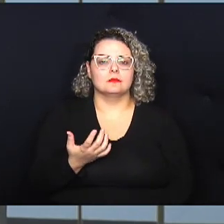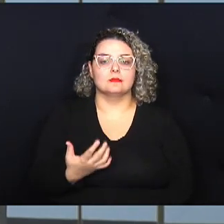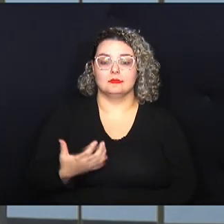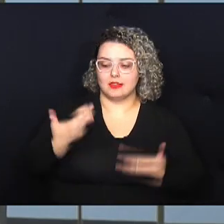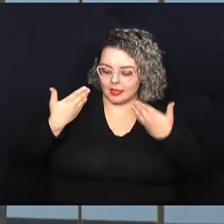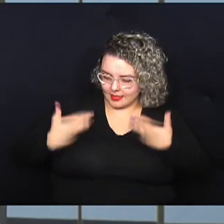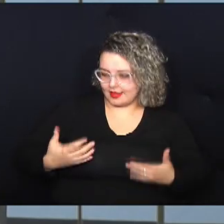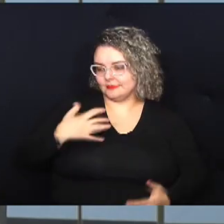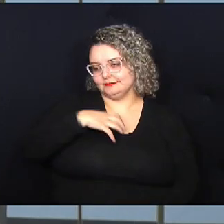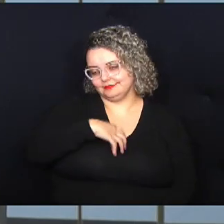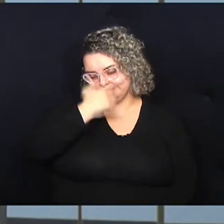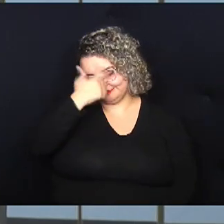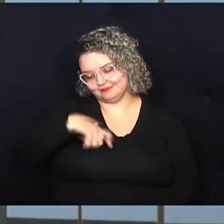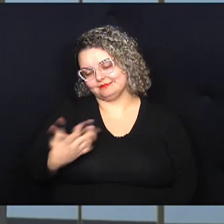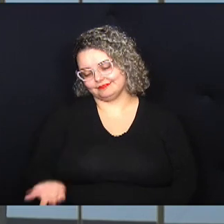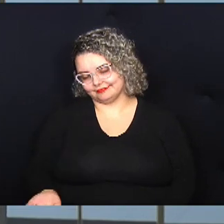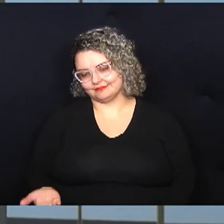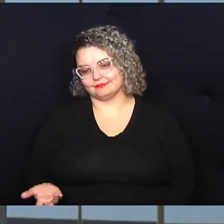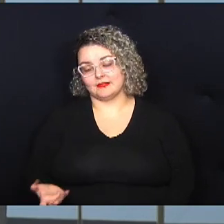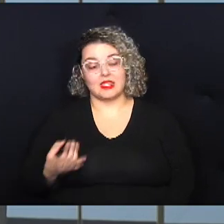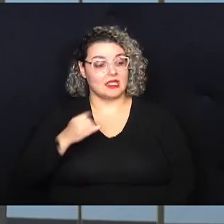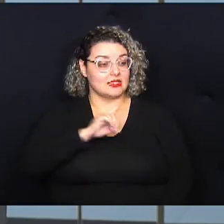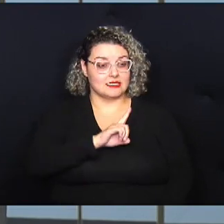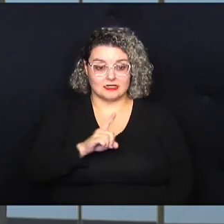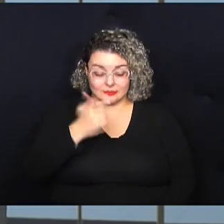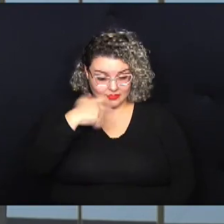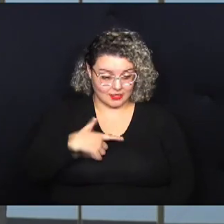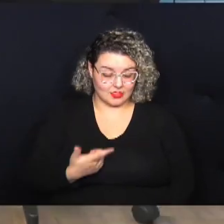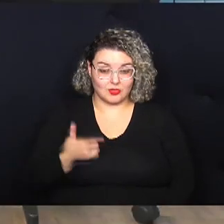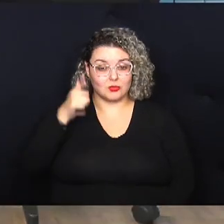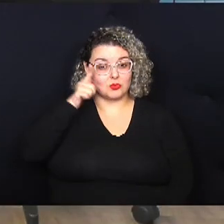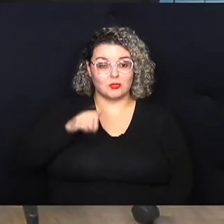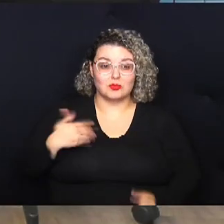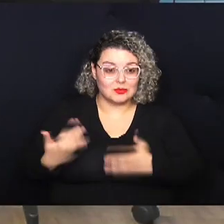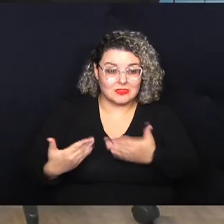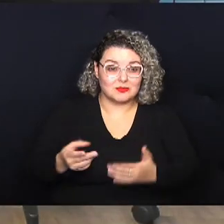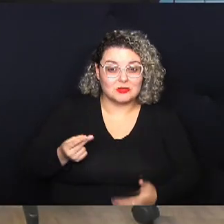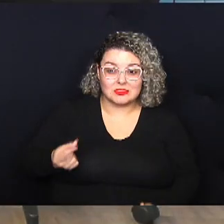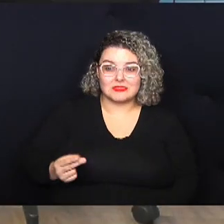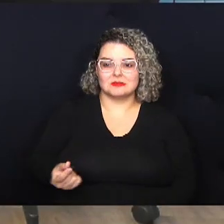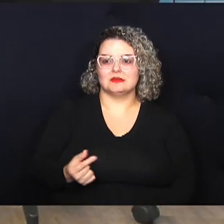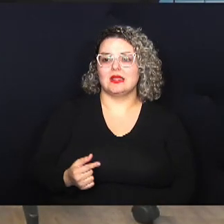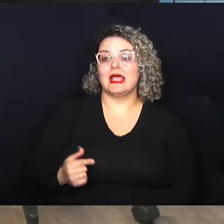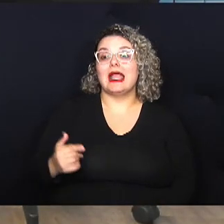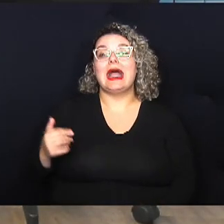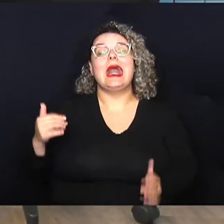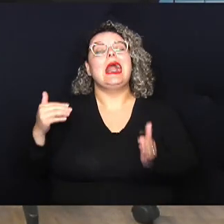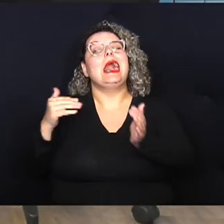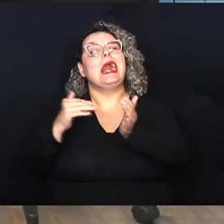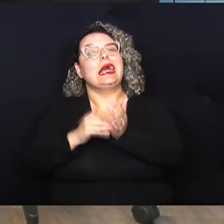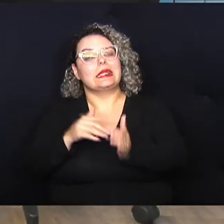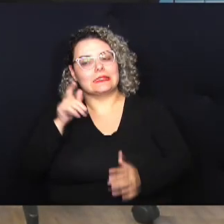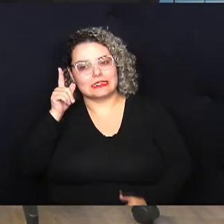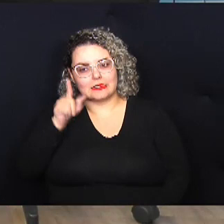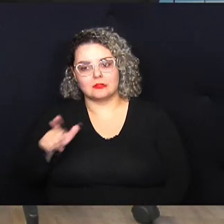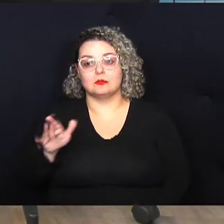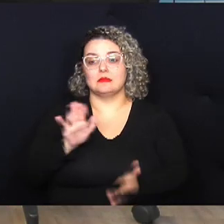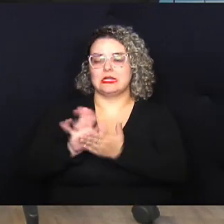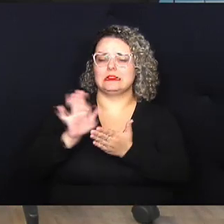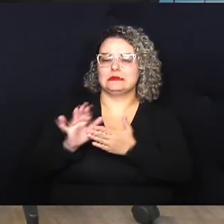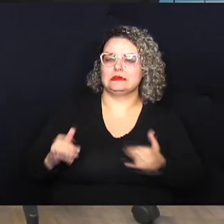na verdade, se você não você não consegue simular por muito tempo, né? Até consegue, mas você gasta muita